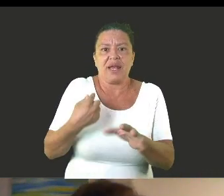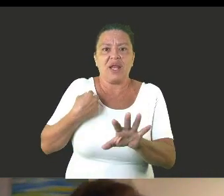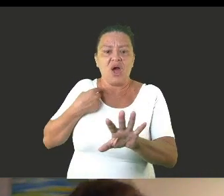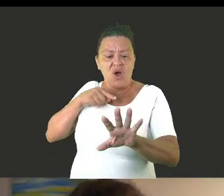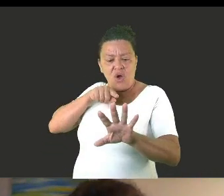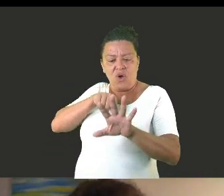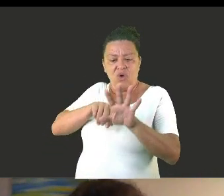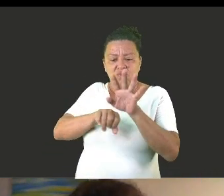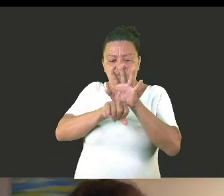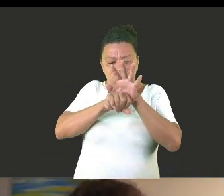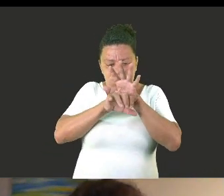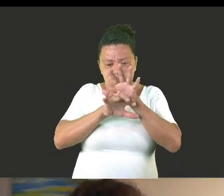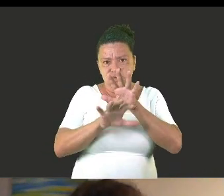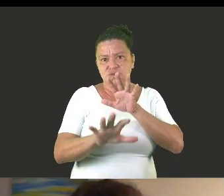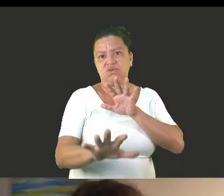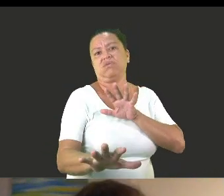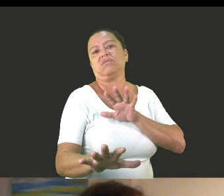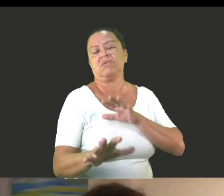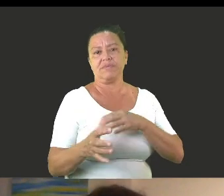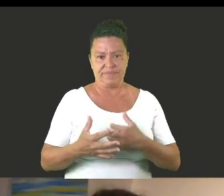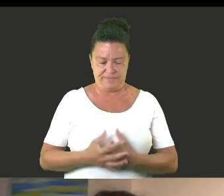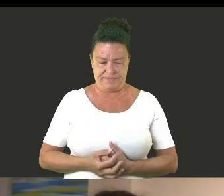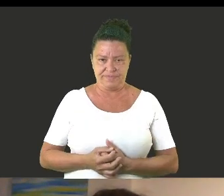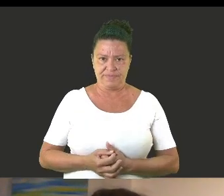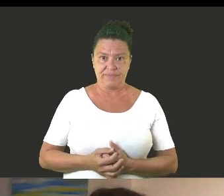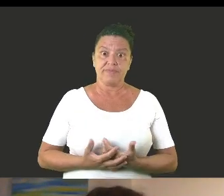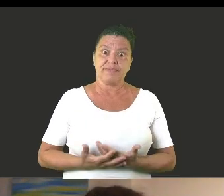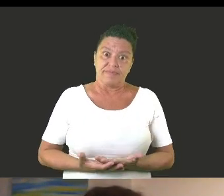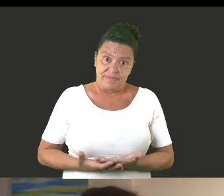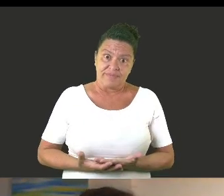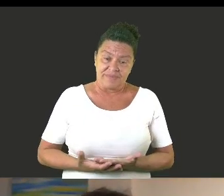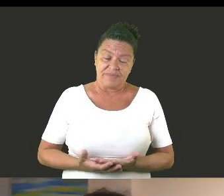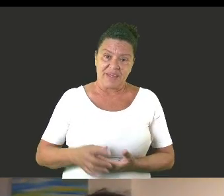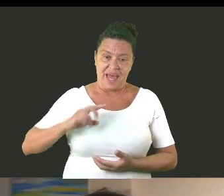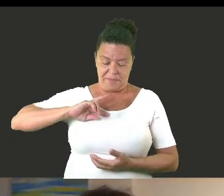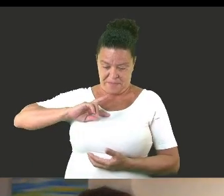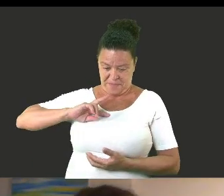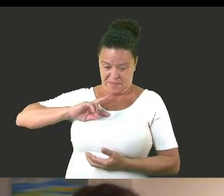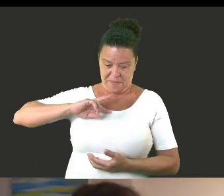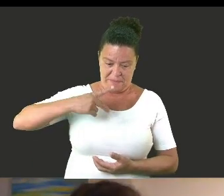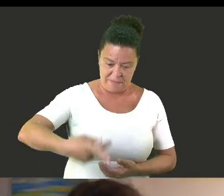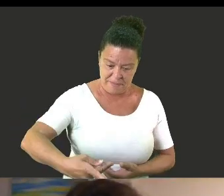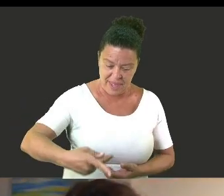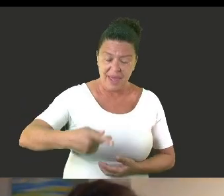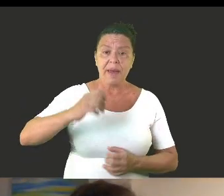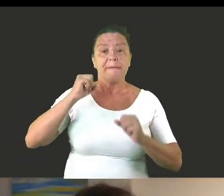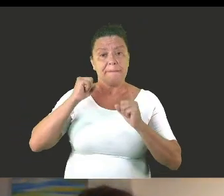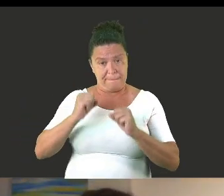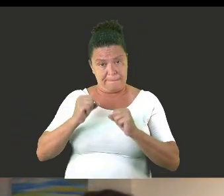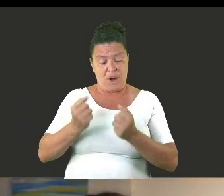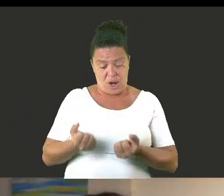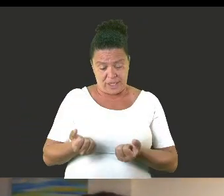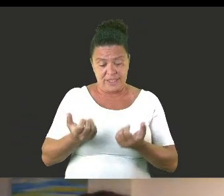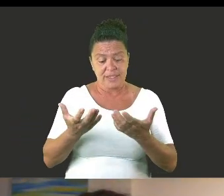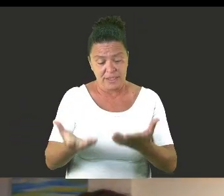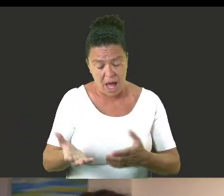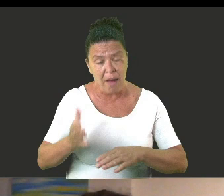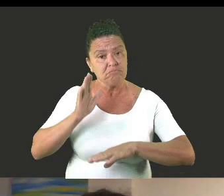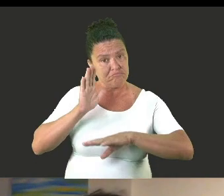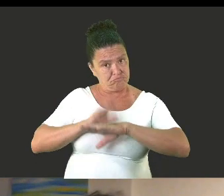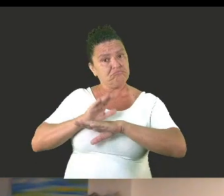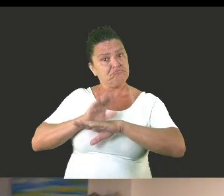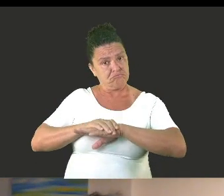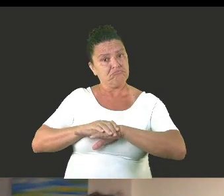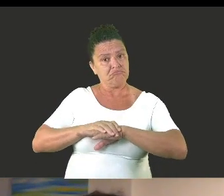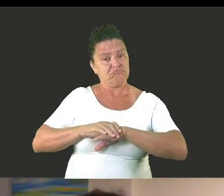aquele a quem ele quer beneficiar. E essa transferência tanto pode se dar pessoalmente,